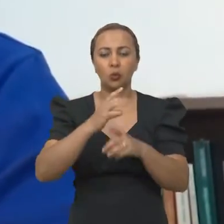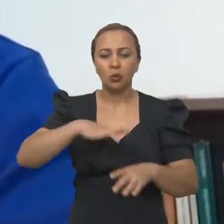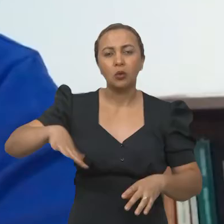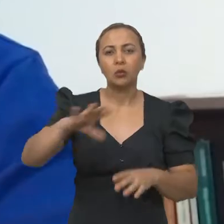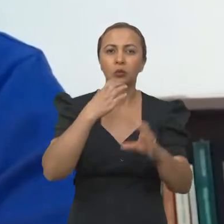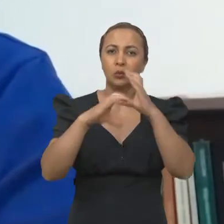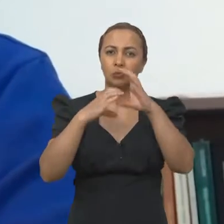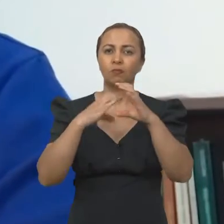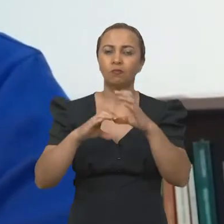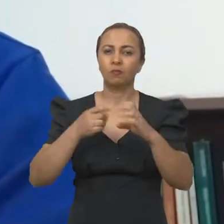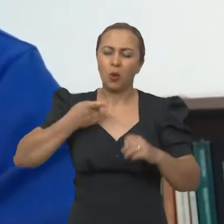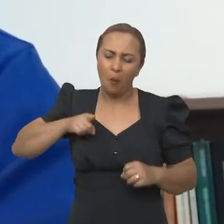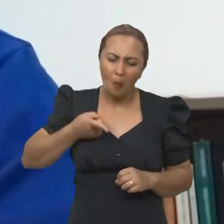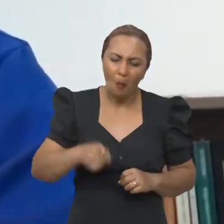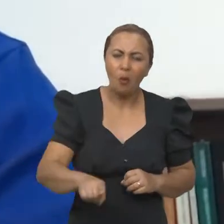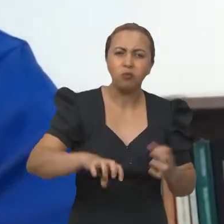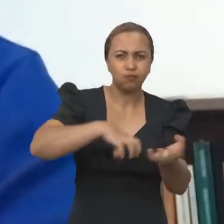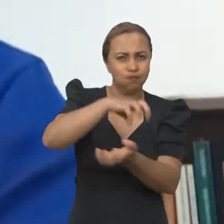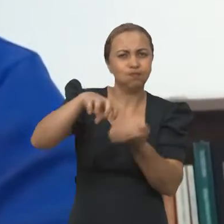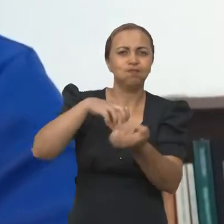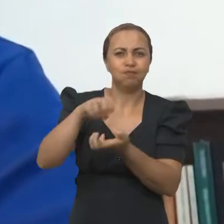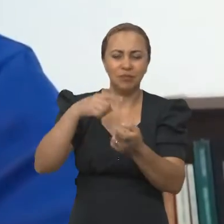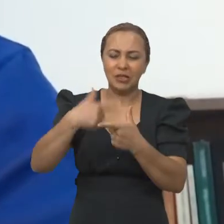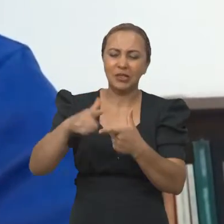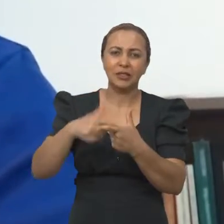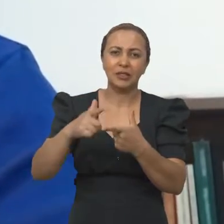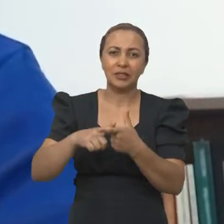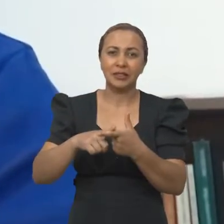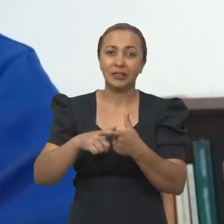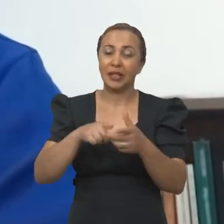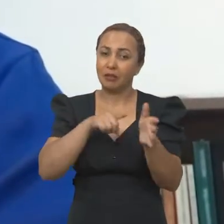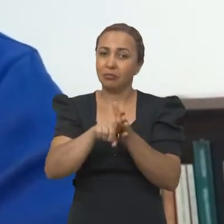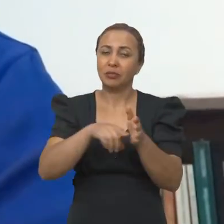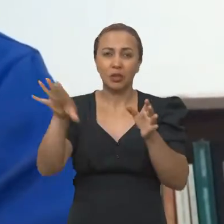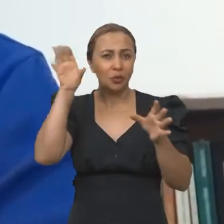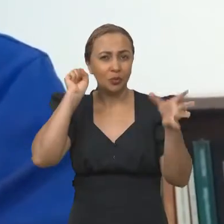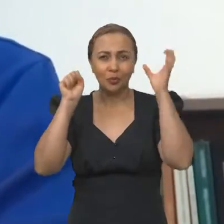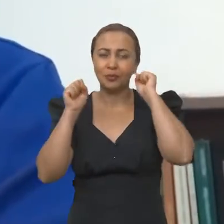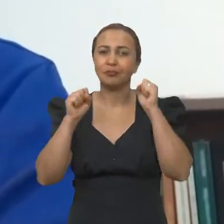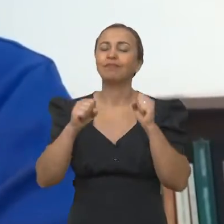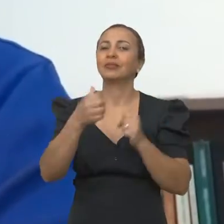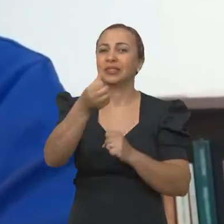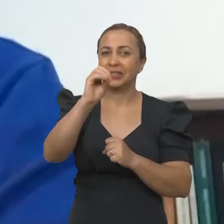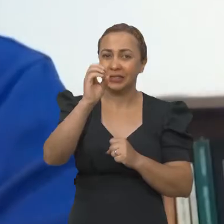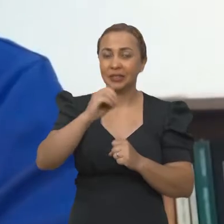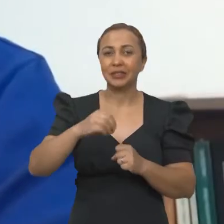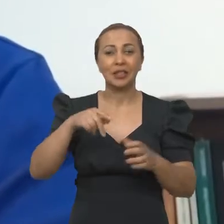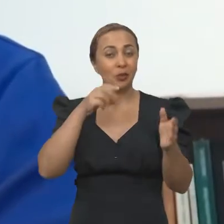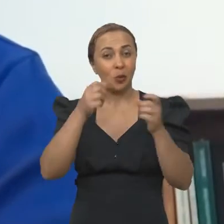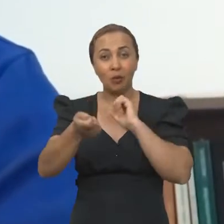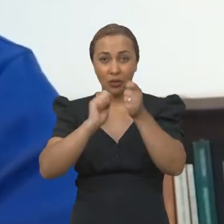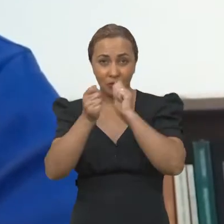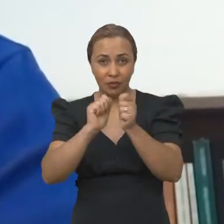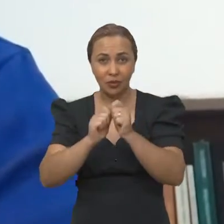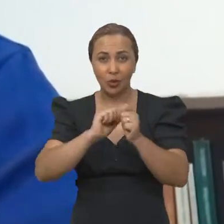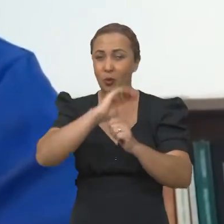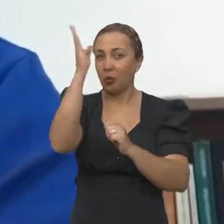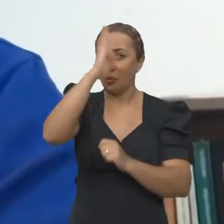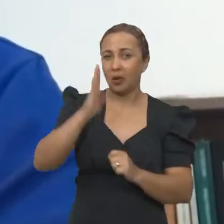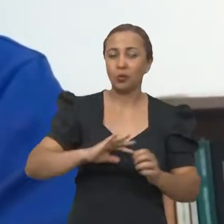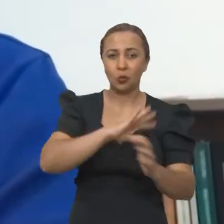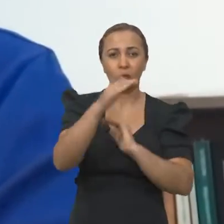da comunicação em profunda crise. Foi nesse cenário que a pesquisa ouviu 600 jornalistas de todo o